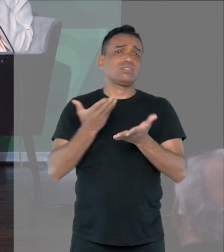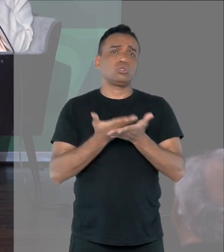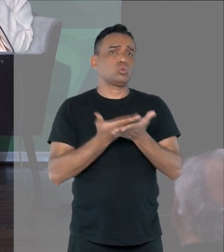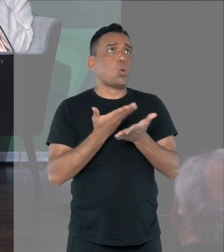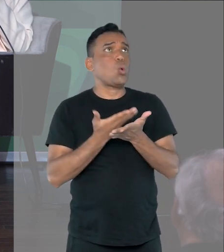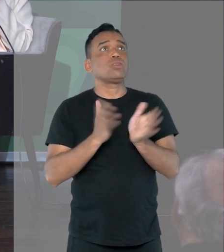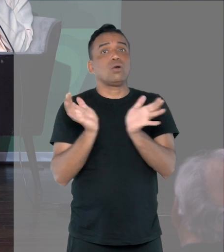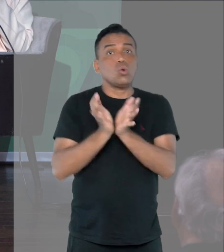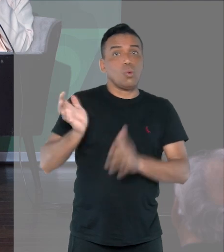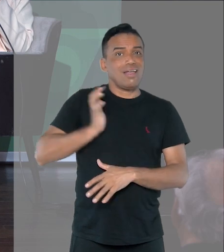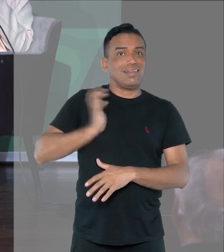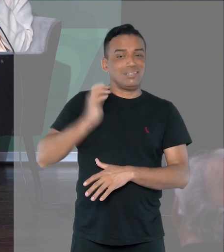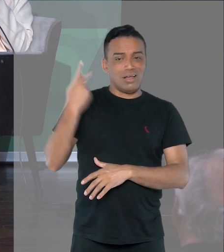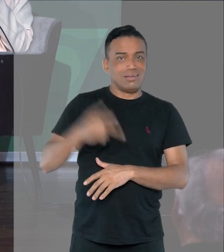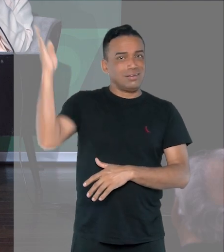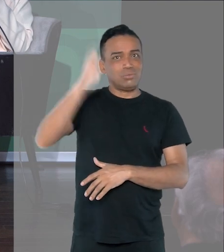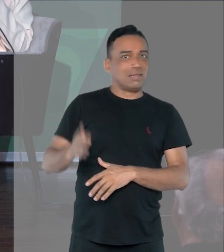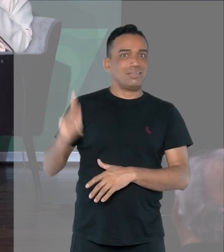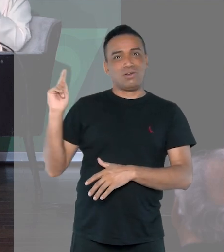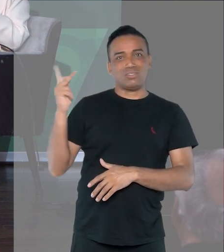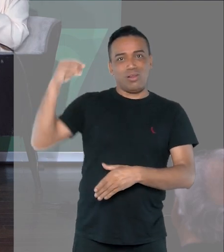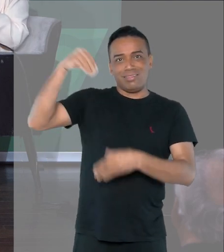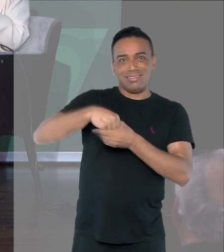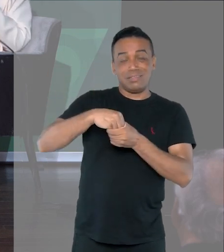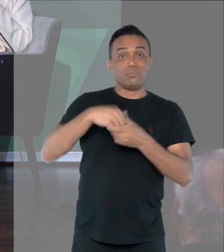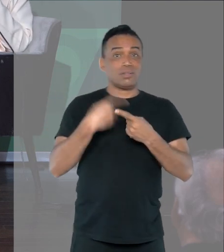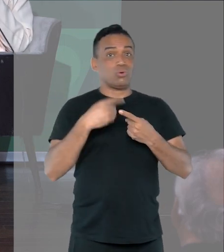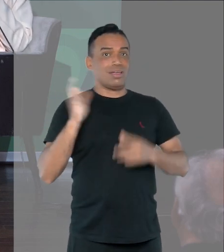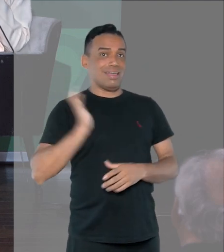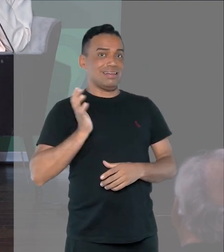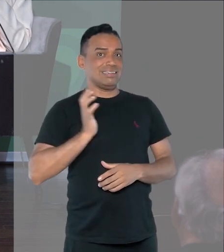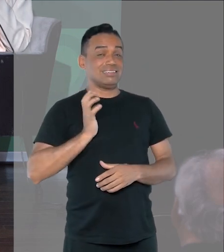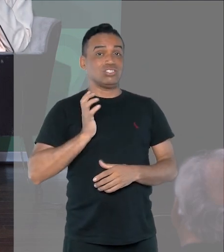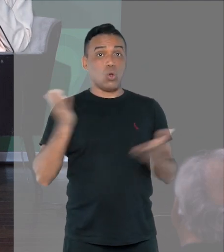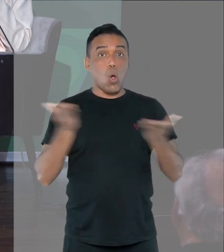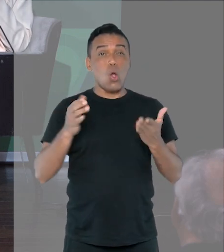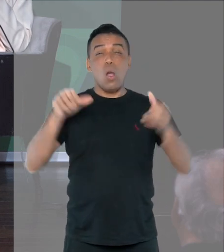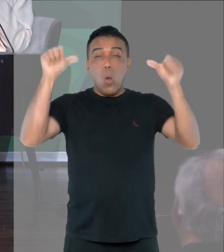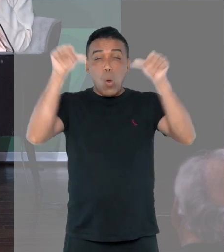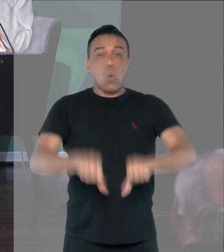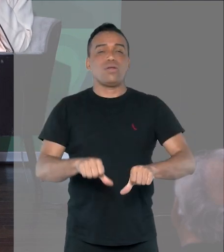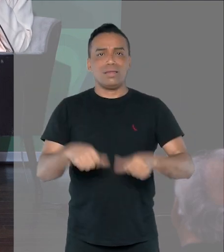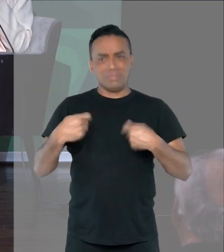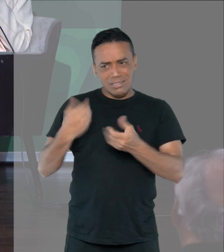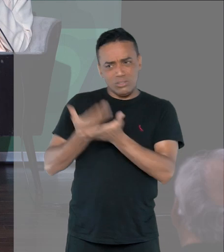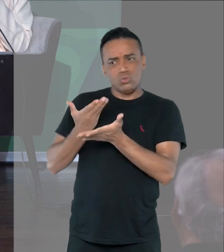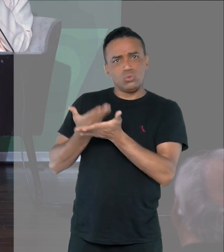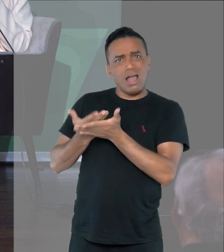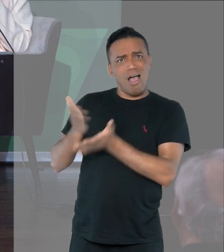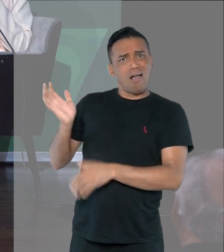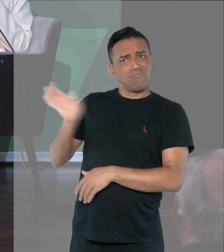elite brasileira para entender até por que a nossa elite hoje é tão ruim, né? É preciso estudar a elite